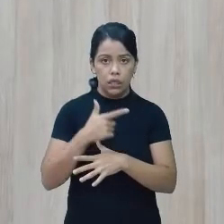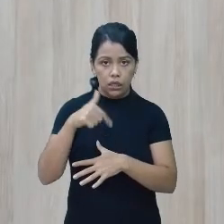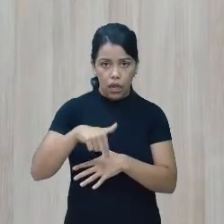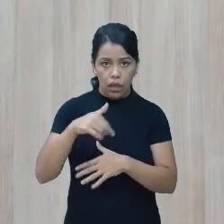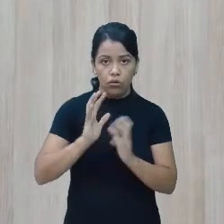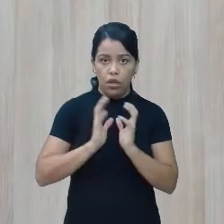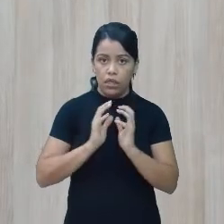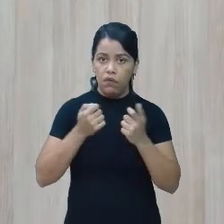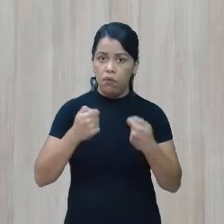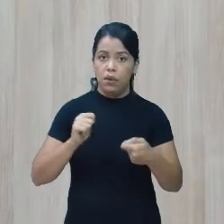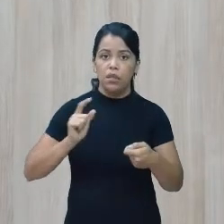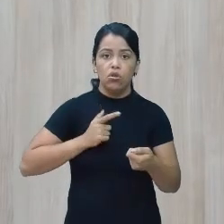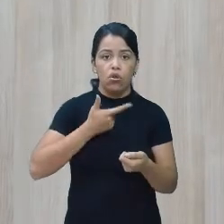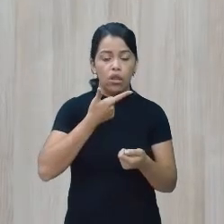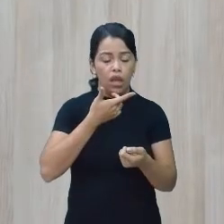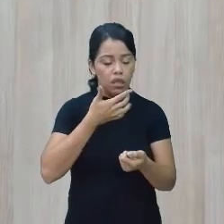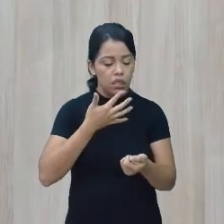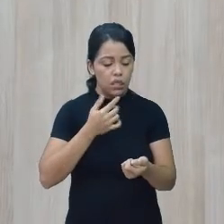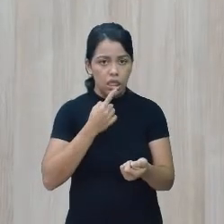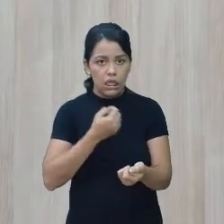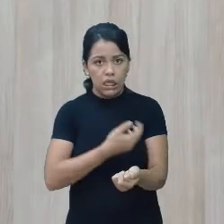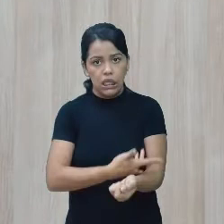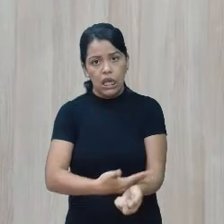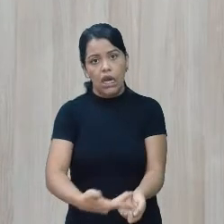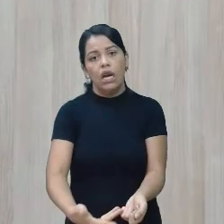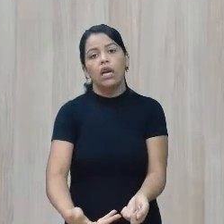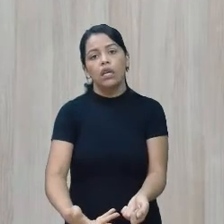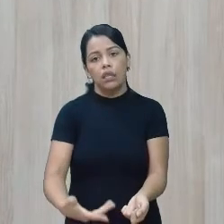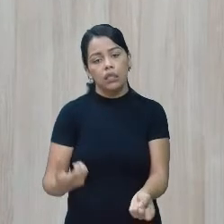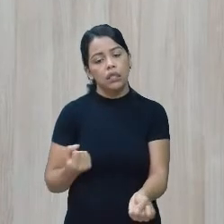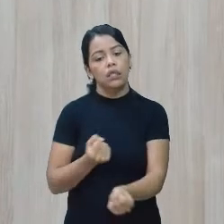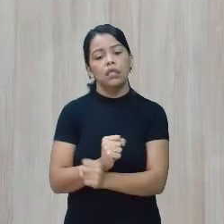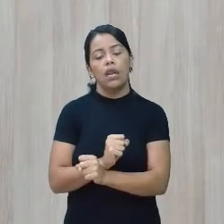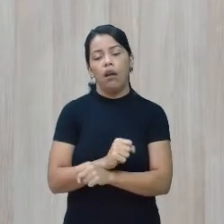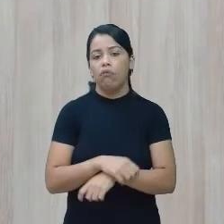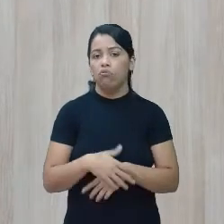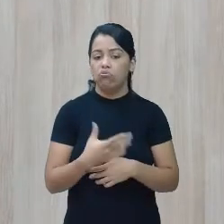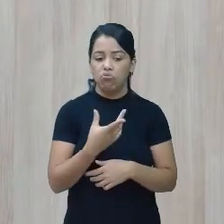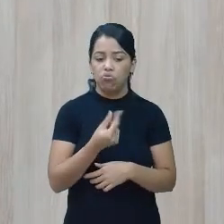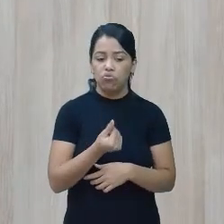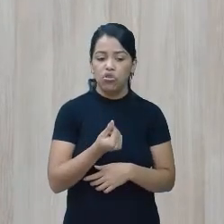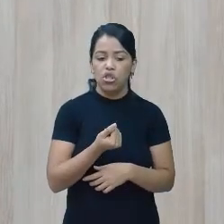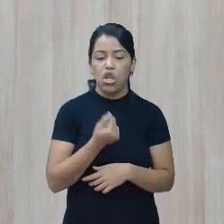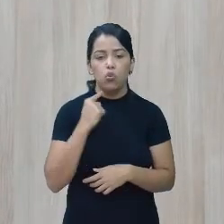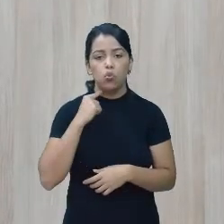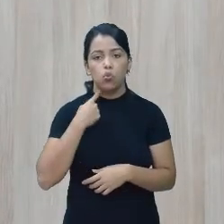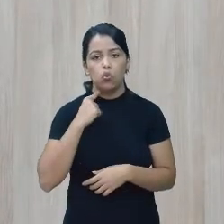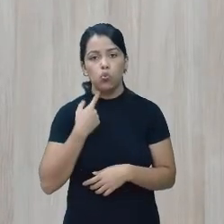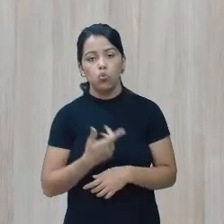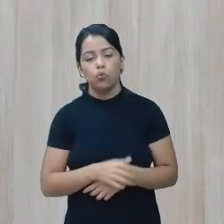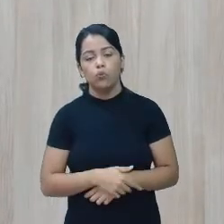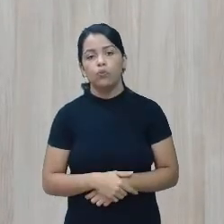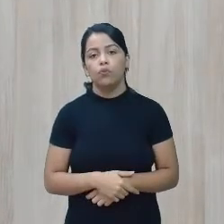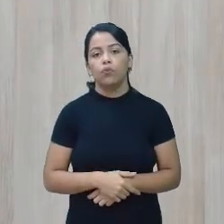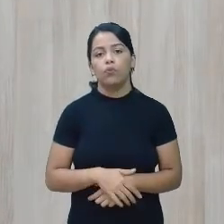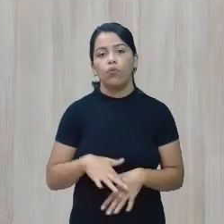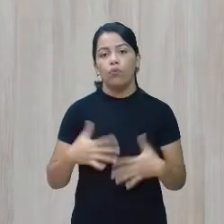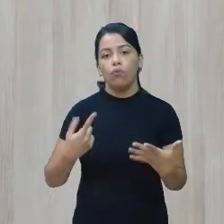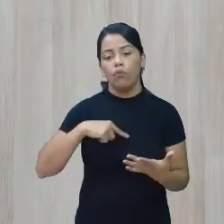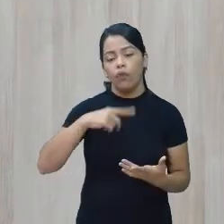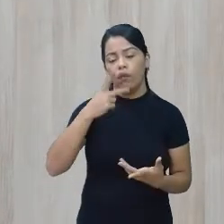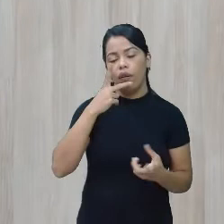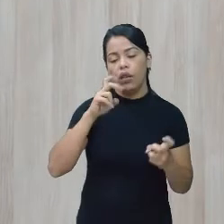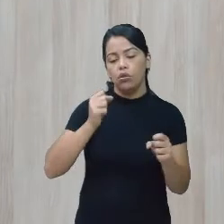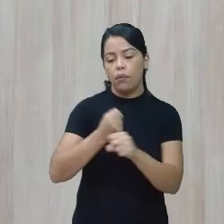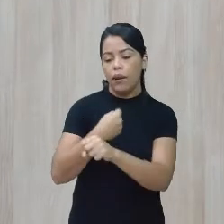Pois é, então a gente entende, essa é uma crítica que a gente fez na aula passada, inclusive quando a gente falava sobre as obras do